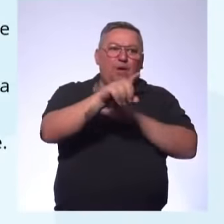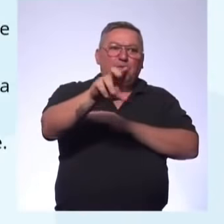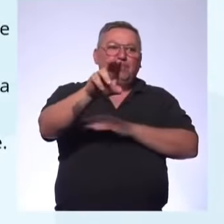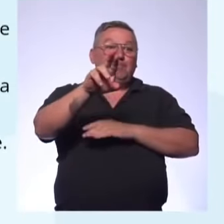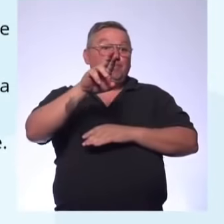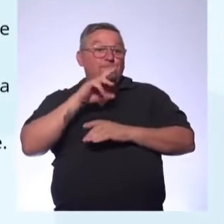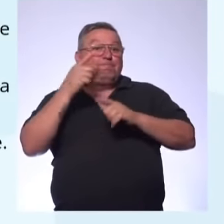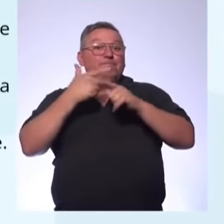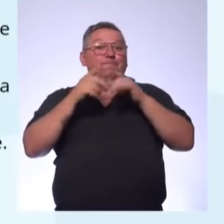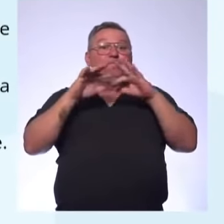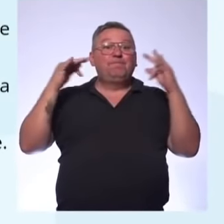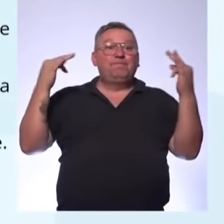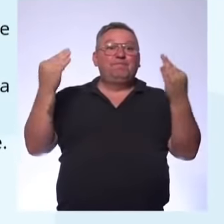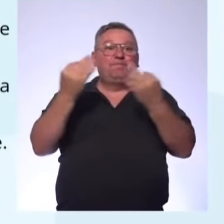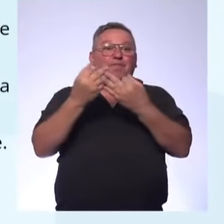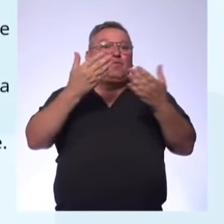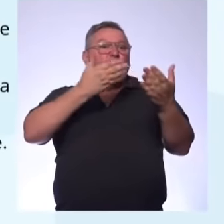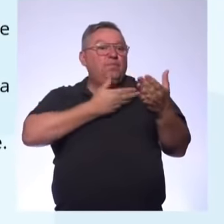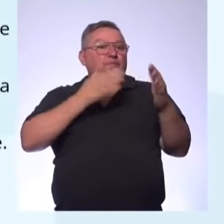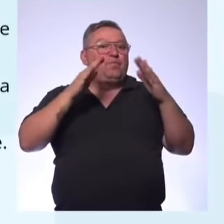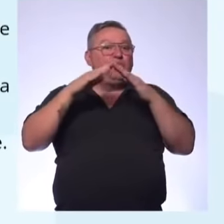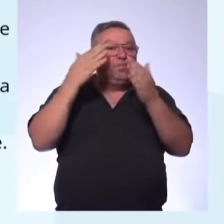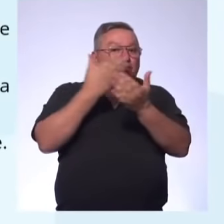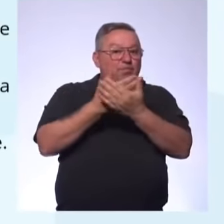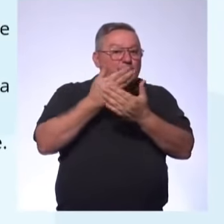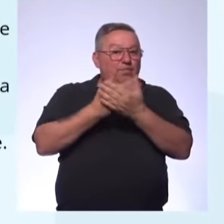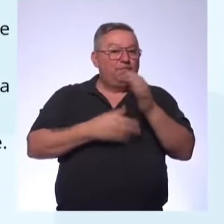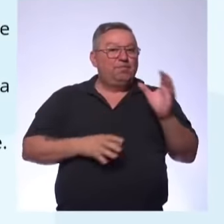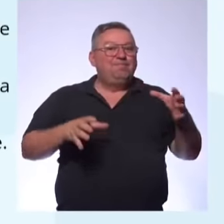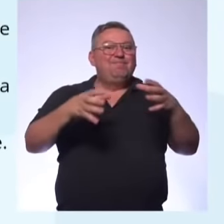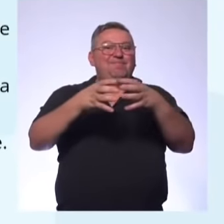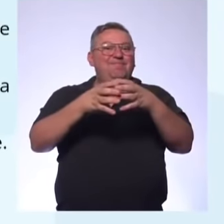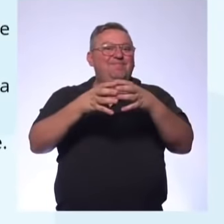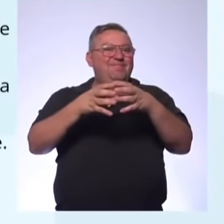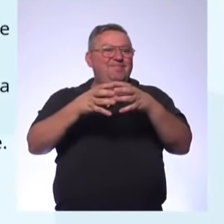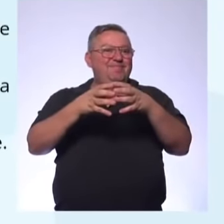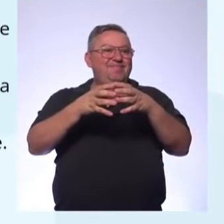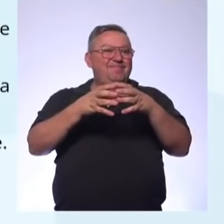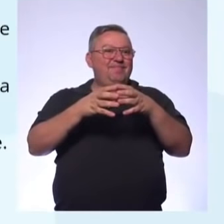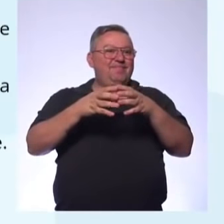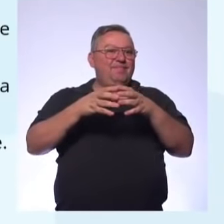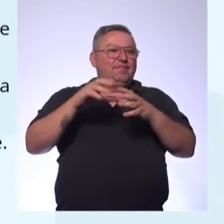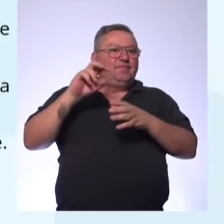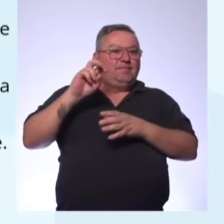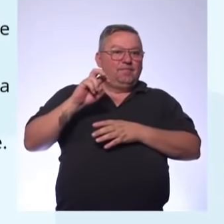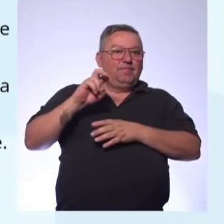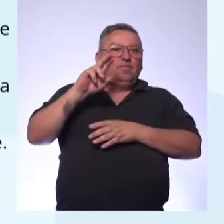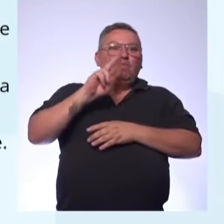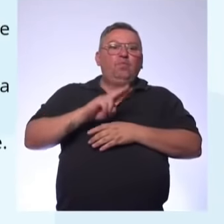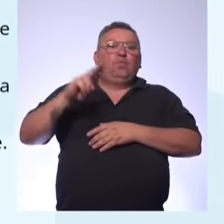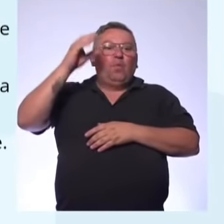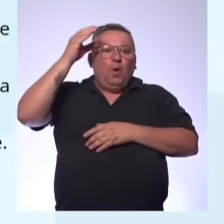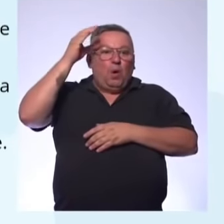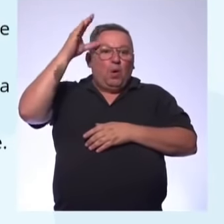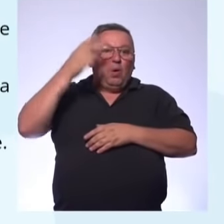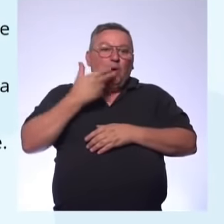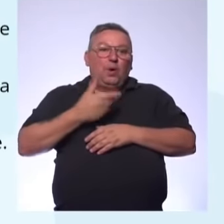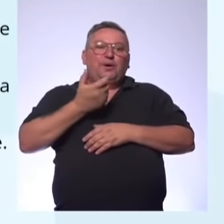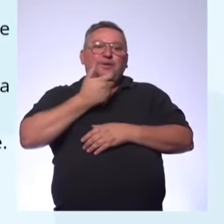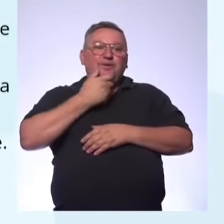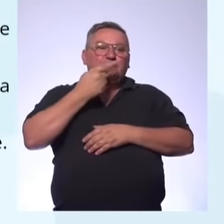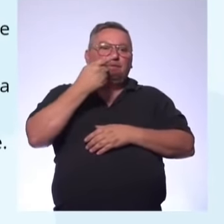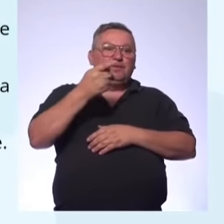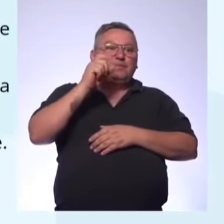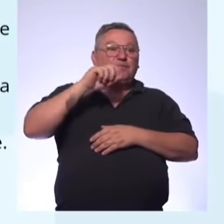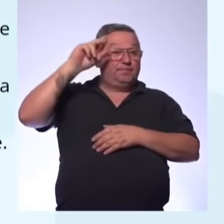perguntando e respondendo sobre a família os amigos a escola EA comunidade Number Five aplicar os conhecimentos da